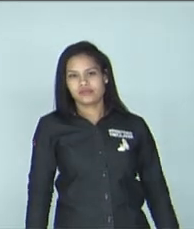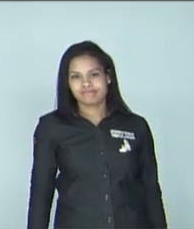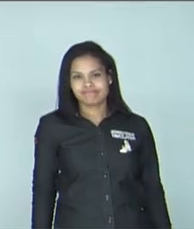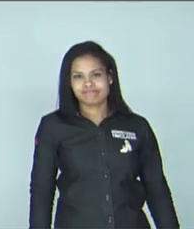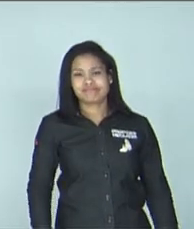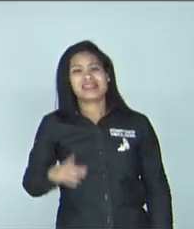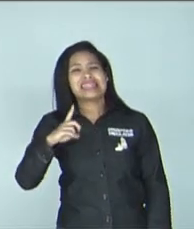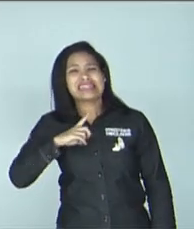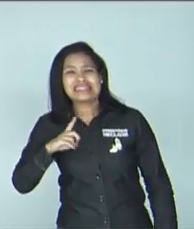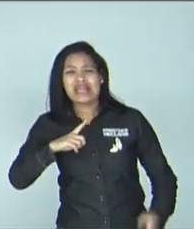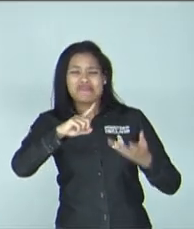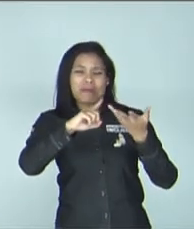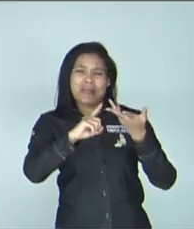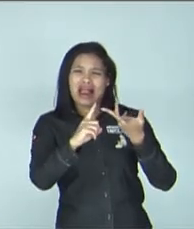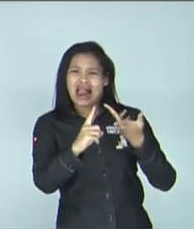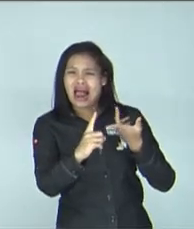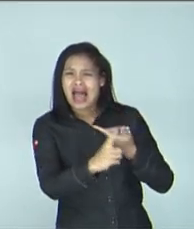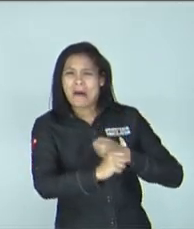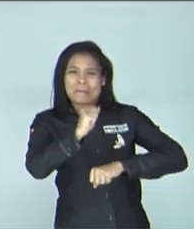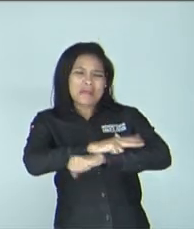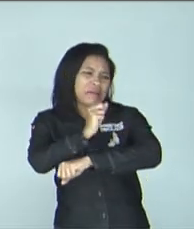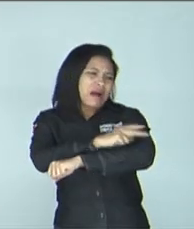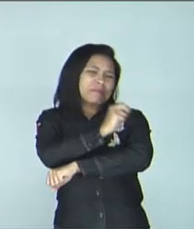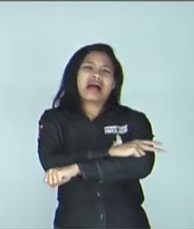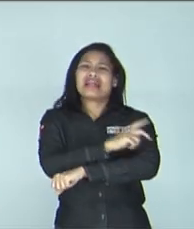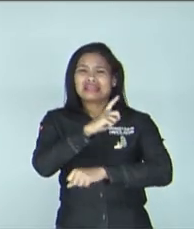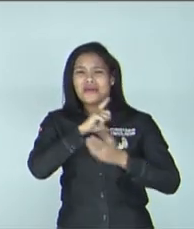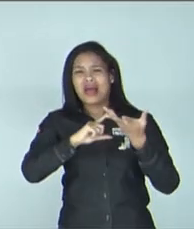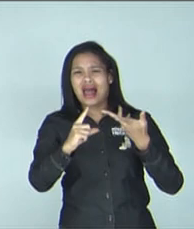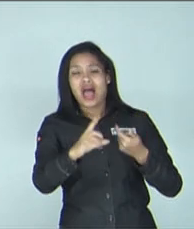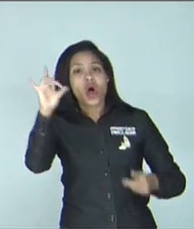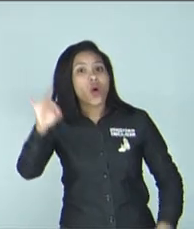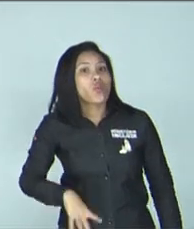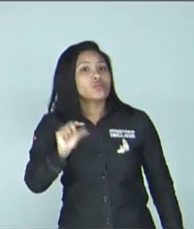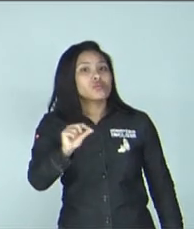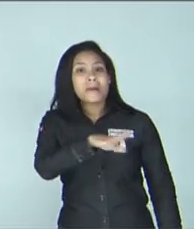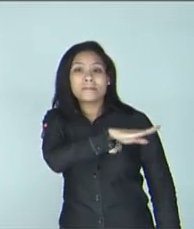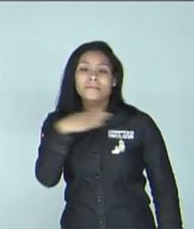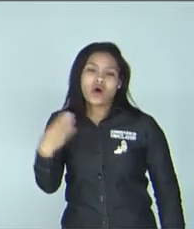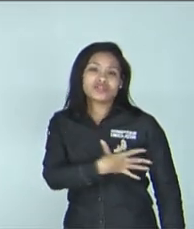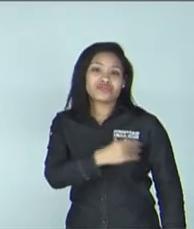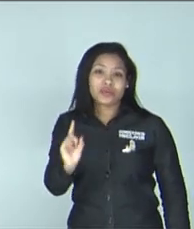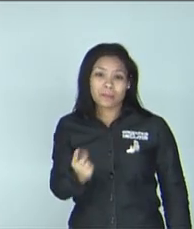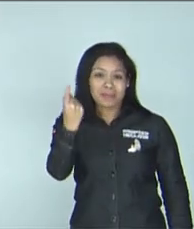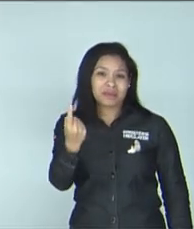saraiva ainda vem o gafanhoto ainda bem monte de coisa no final a última praga foi a morte do filho primogênito do